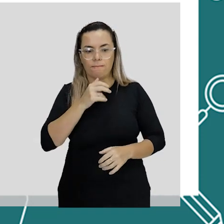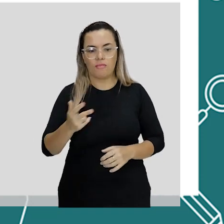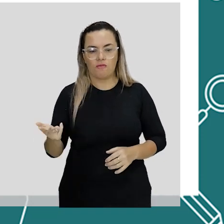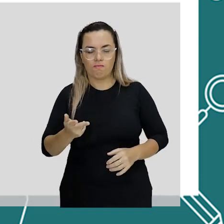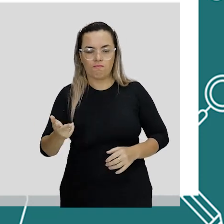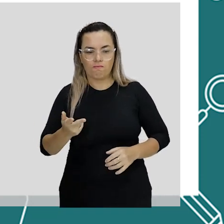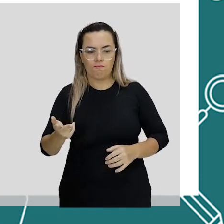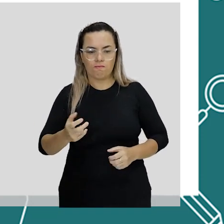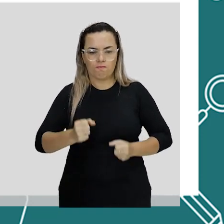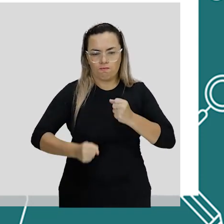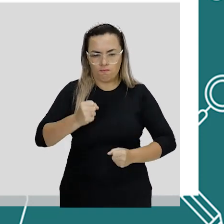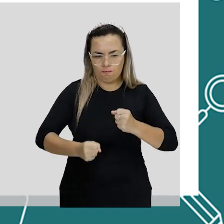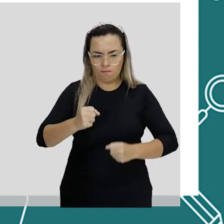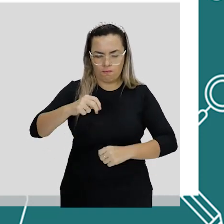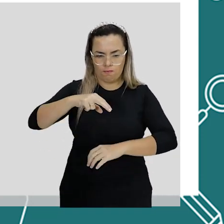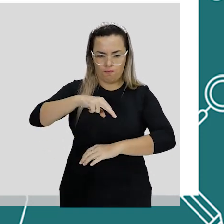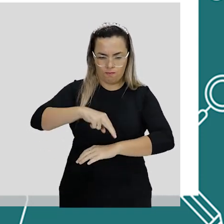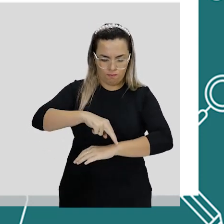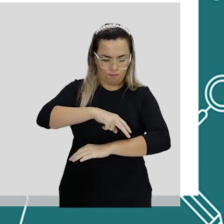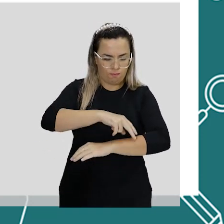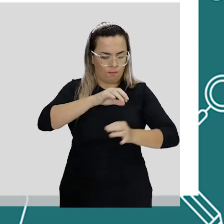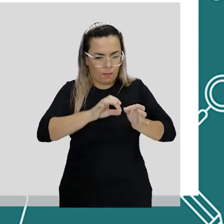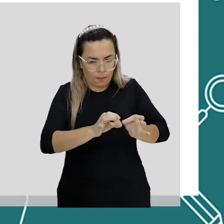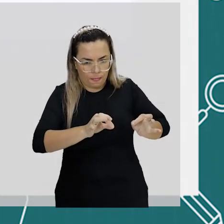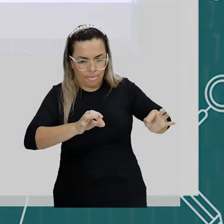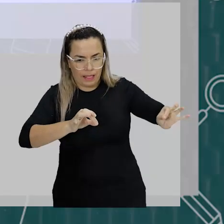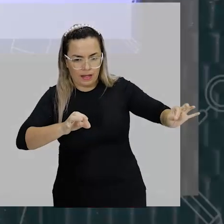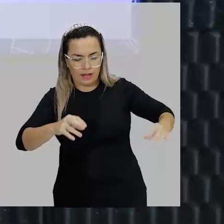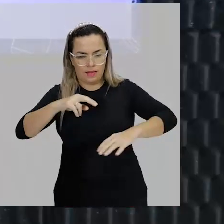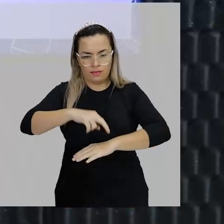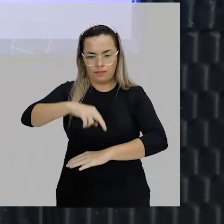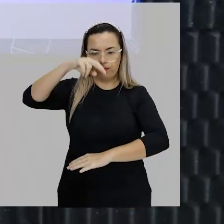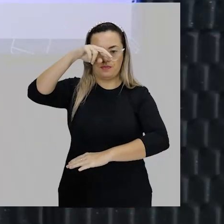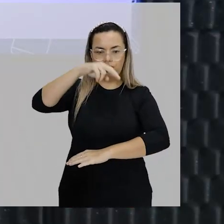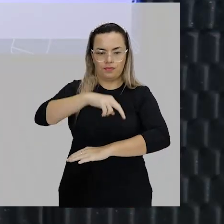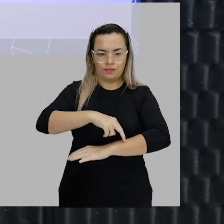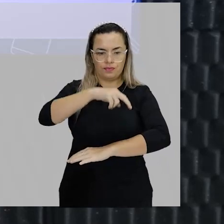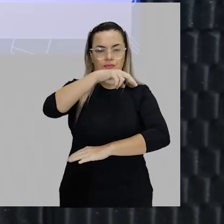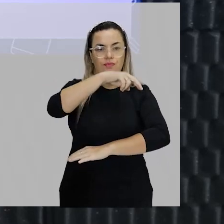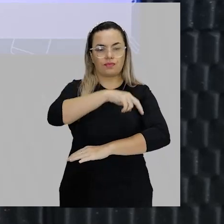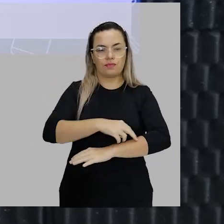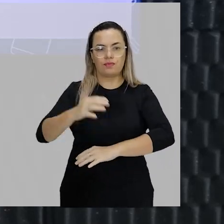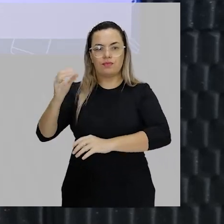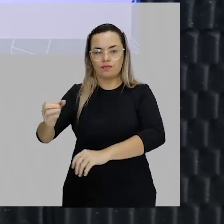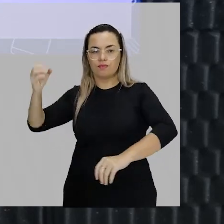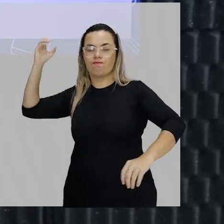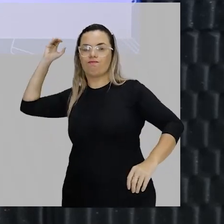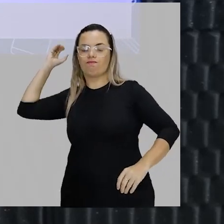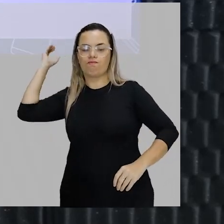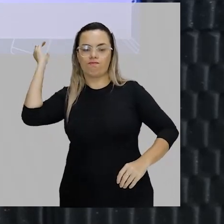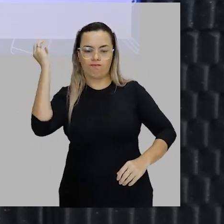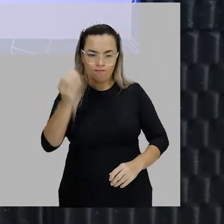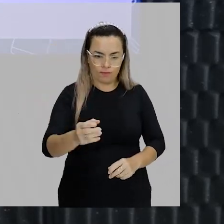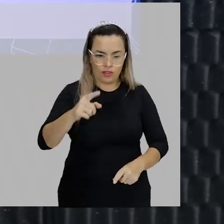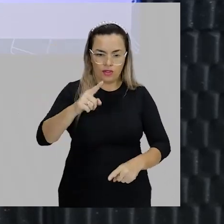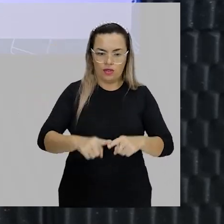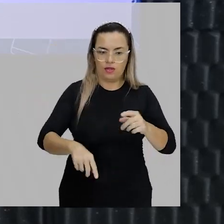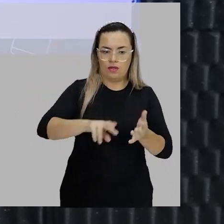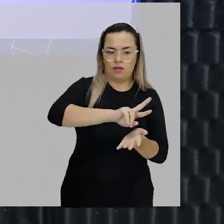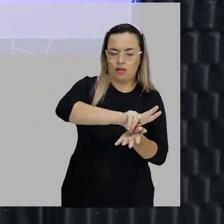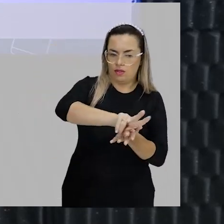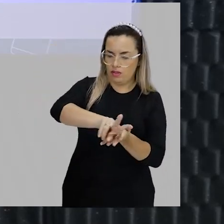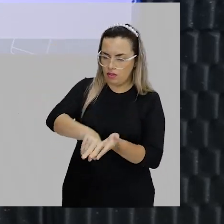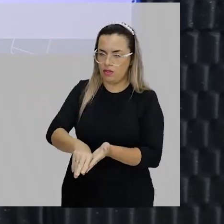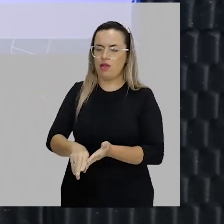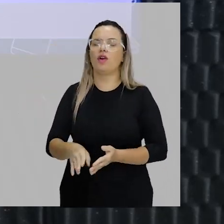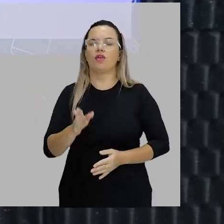distância, salto em altura e arremesso de objetos variados. Já falei para vocês da história dos Jogos Olímpicos.